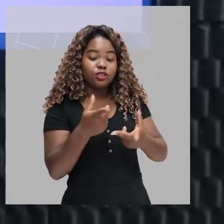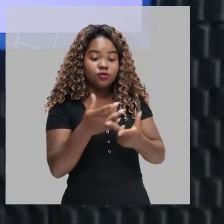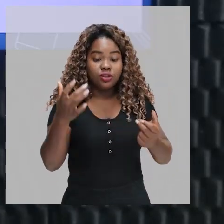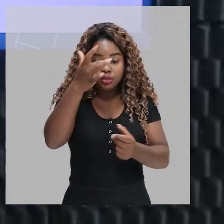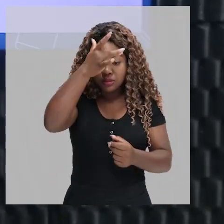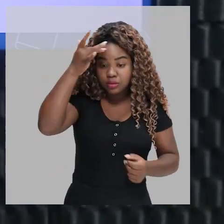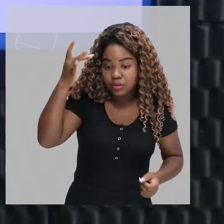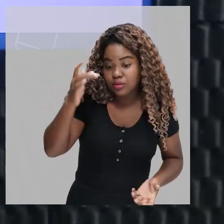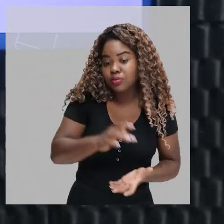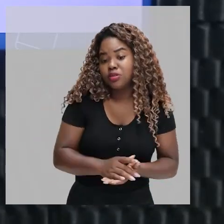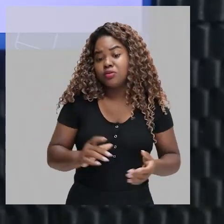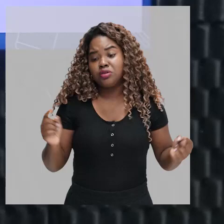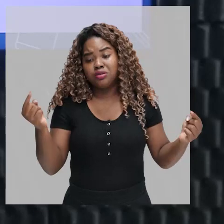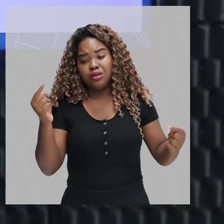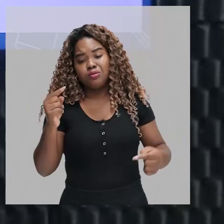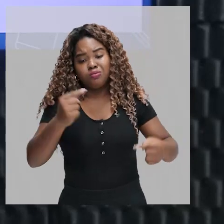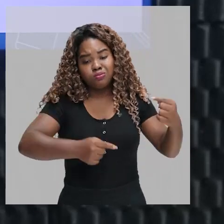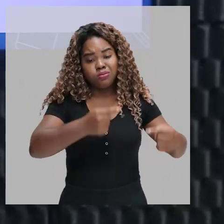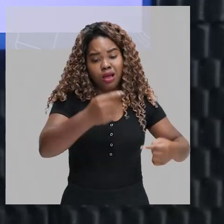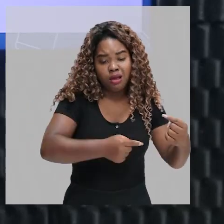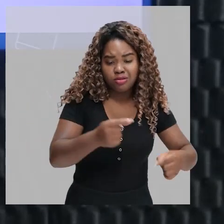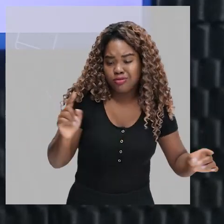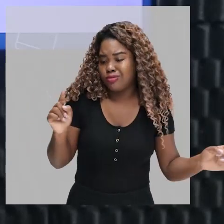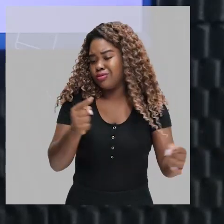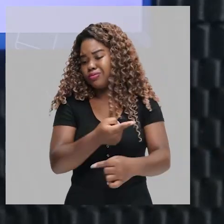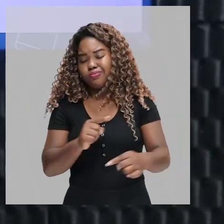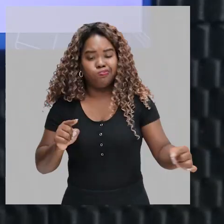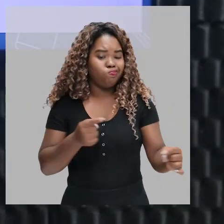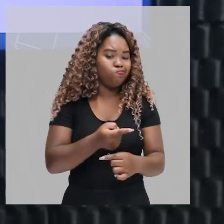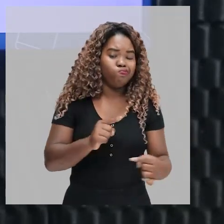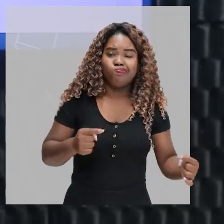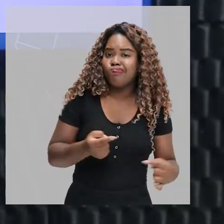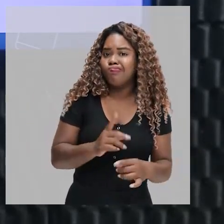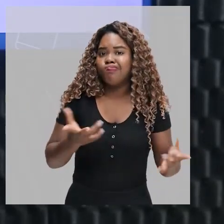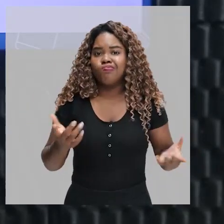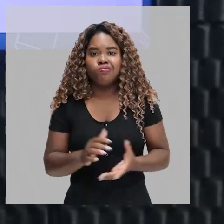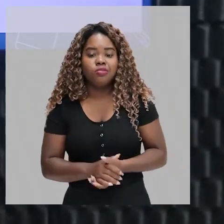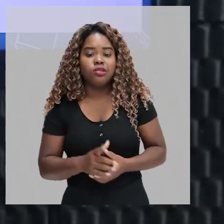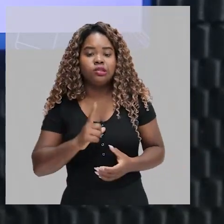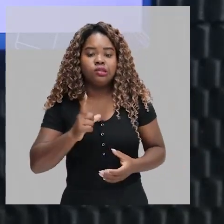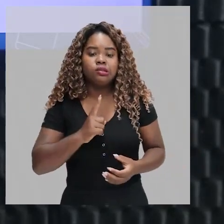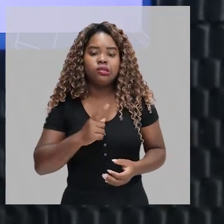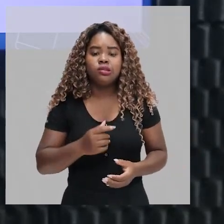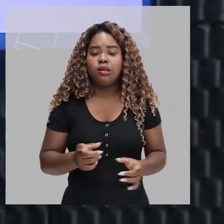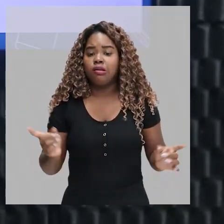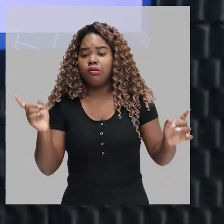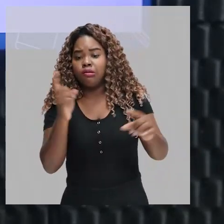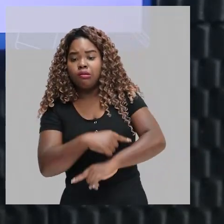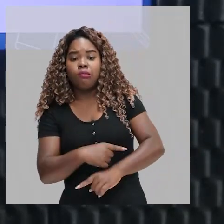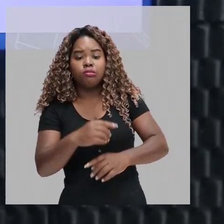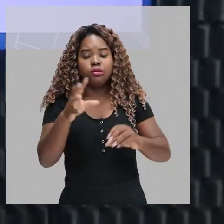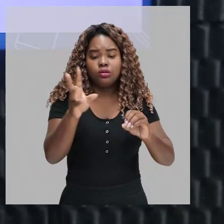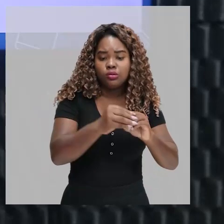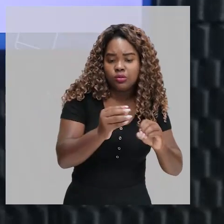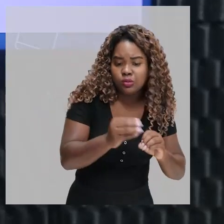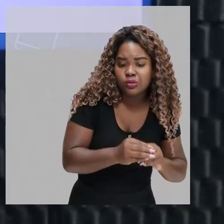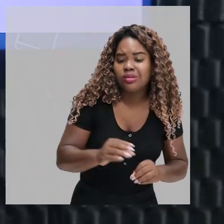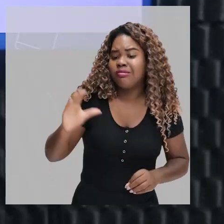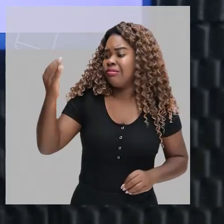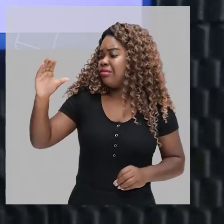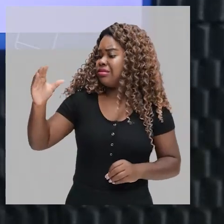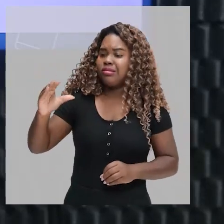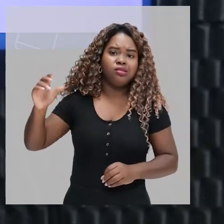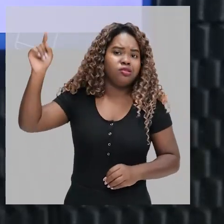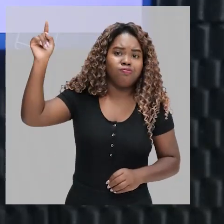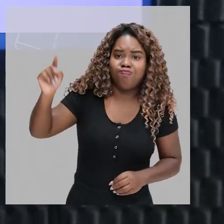partido de um pressuposto que que anula o conhecimento que nega a ciência e é